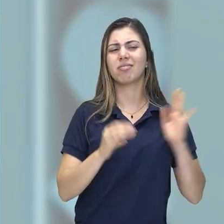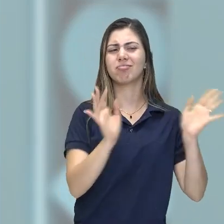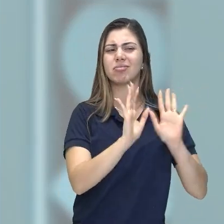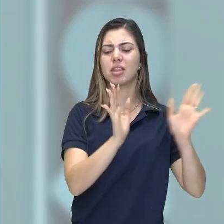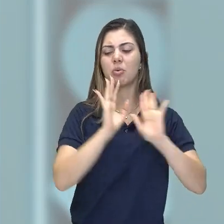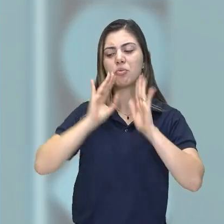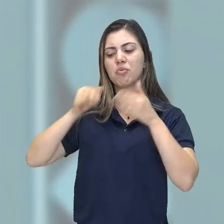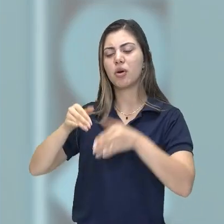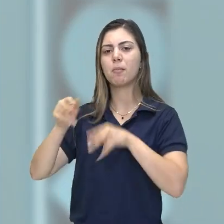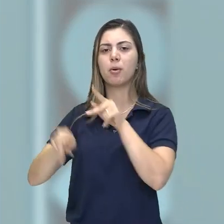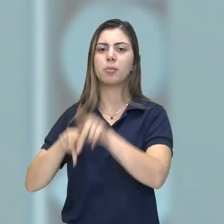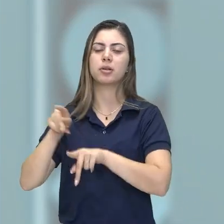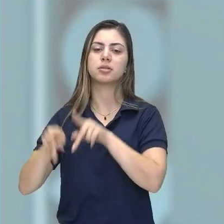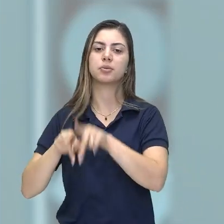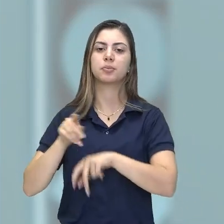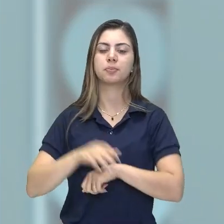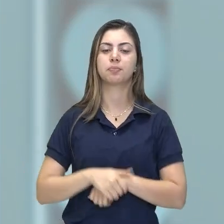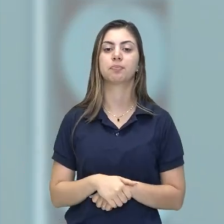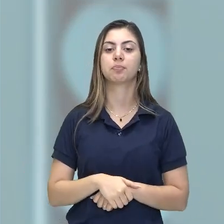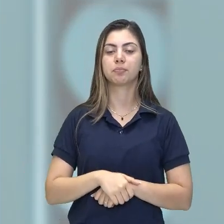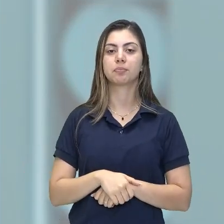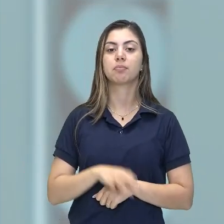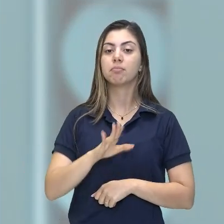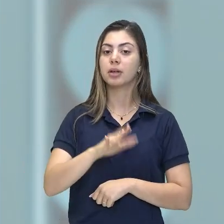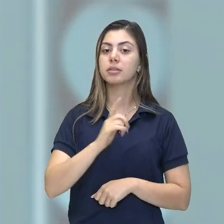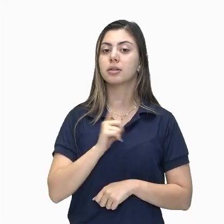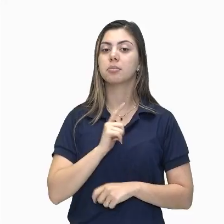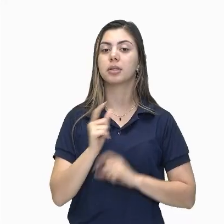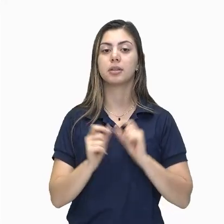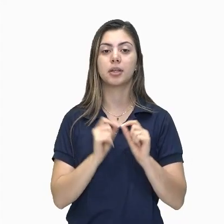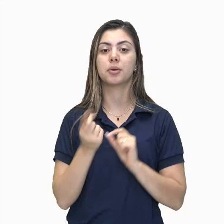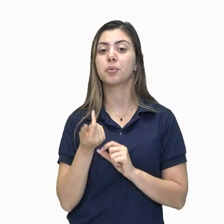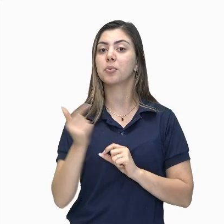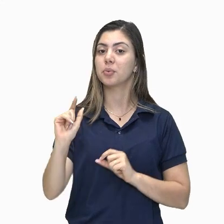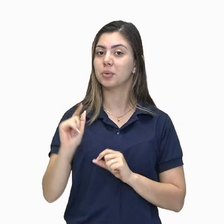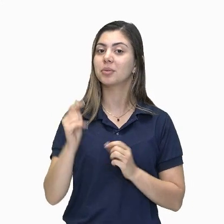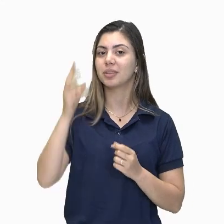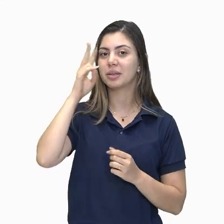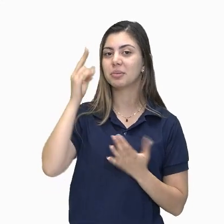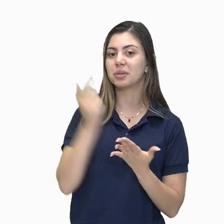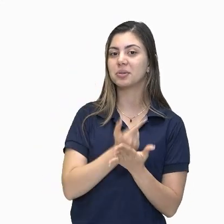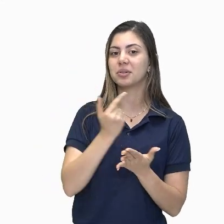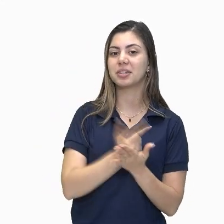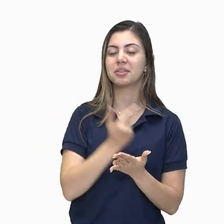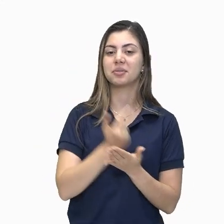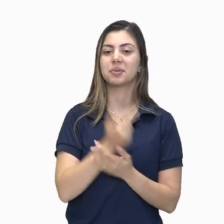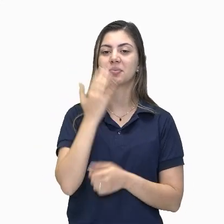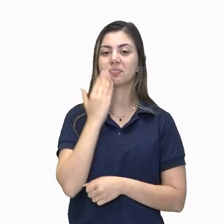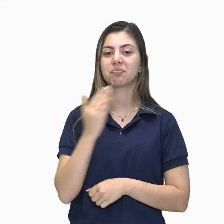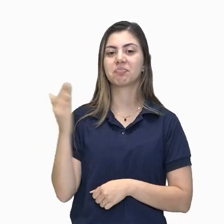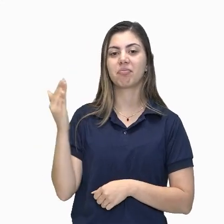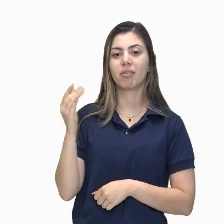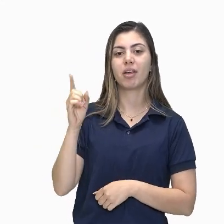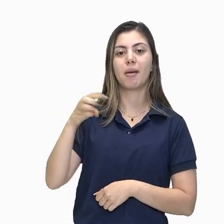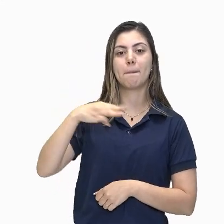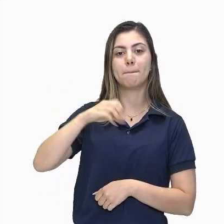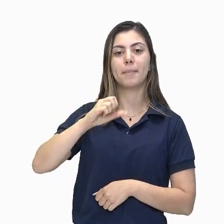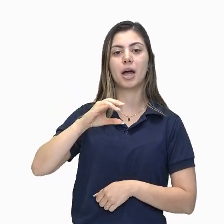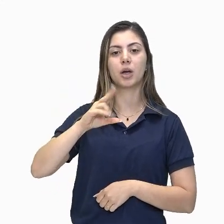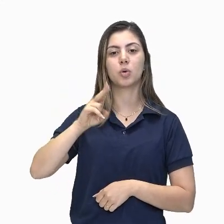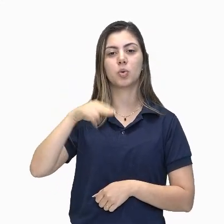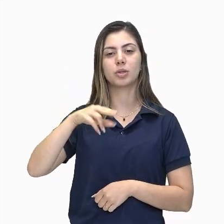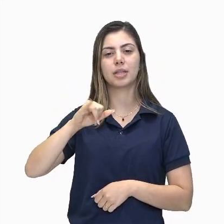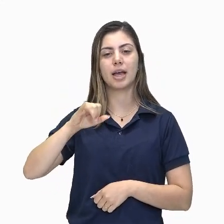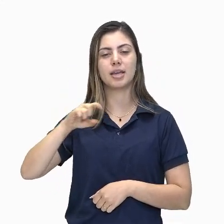da verdade. E além do ódio ao burguês, nós também temos o Macunaíma, que é o herói sem nenhum caráter.